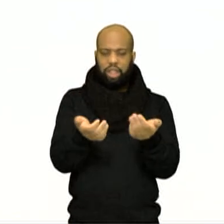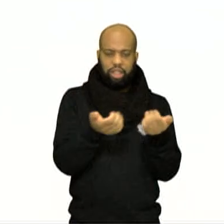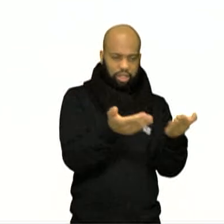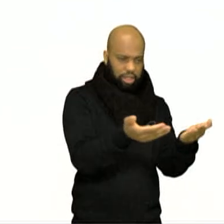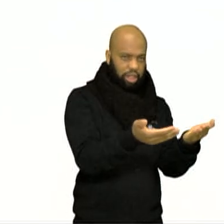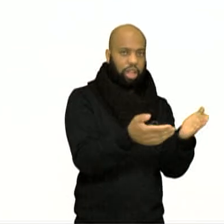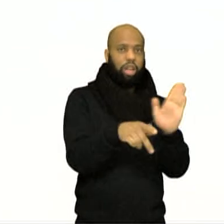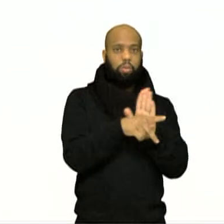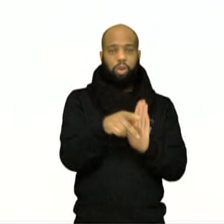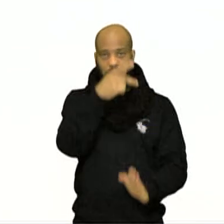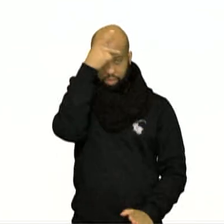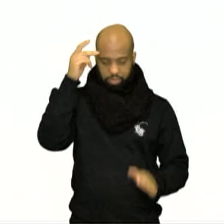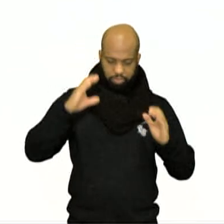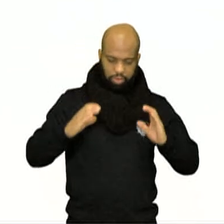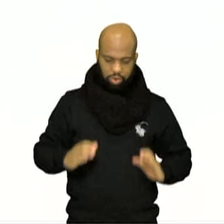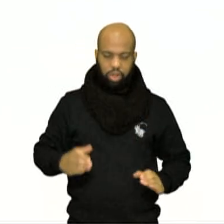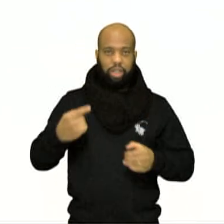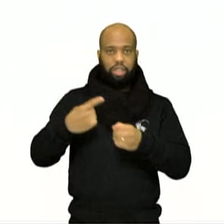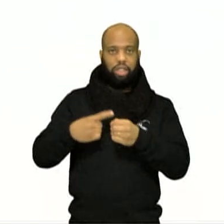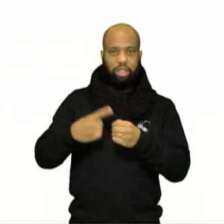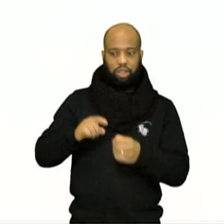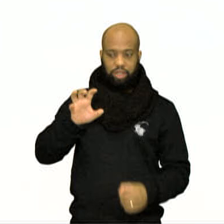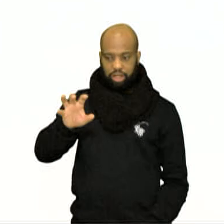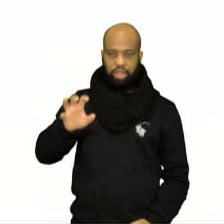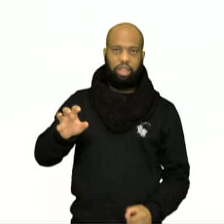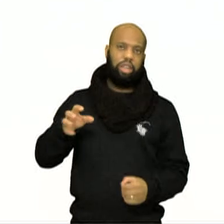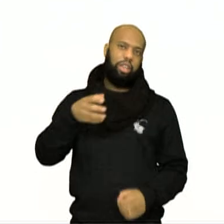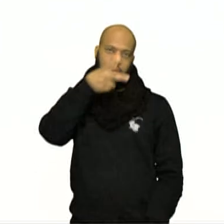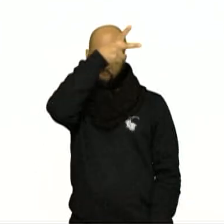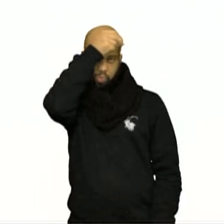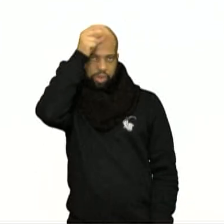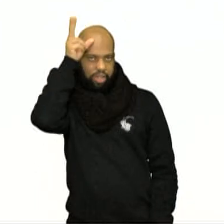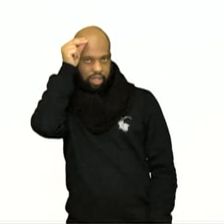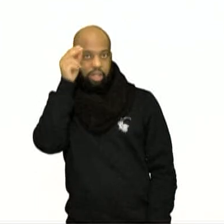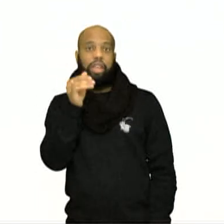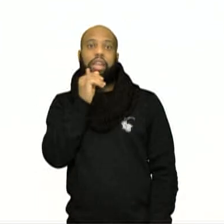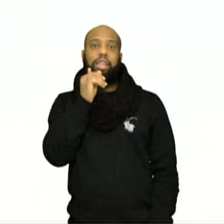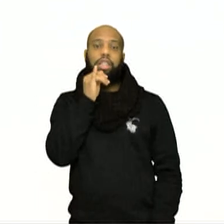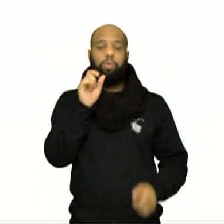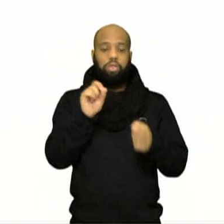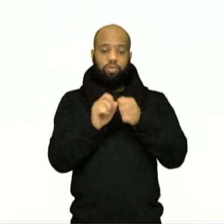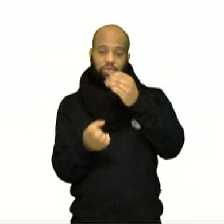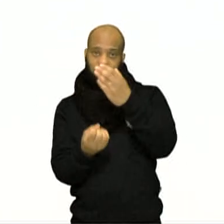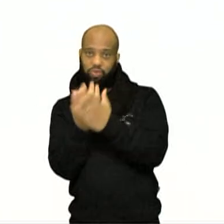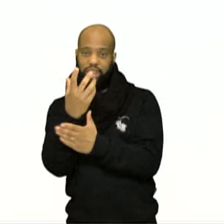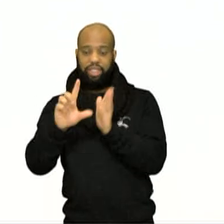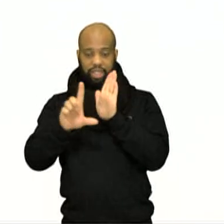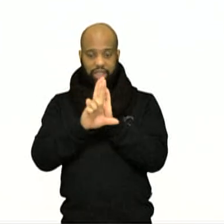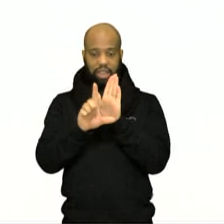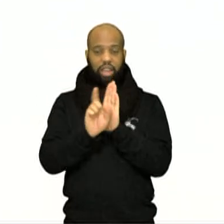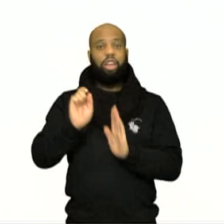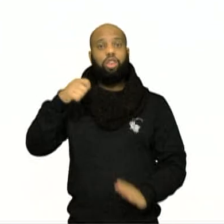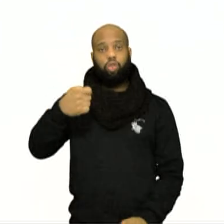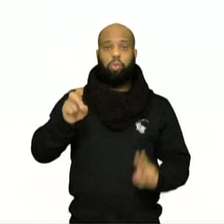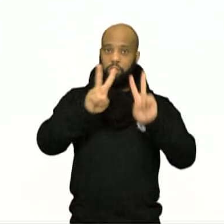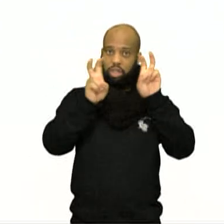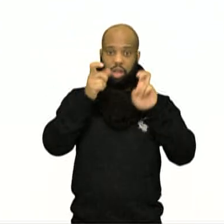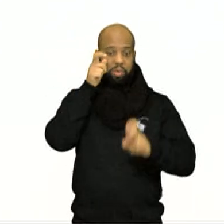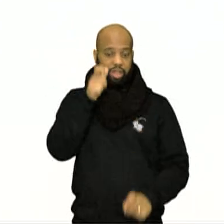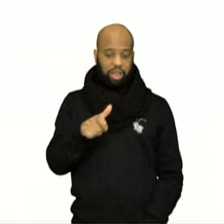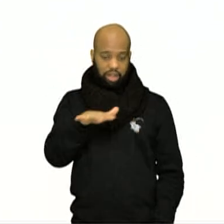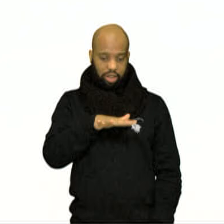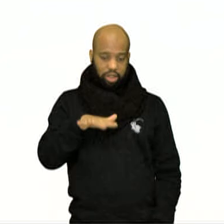disponibilizar para os cidadãos daquele município, como, por exemplo, legislar sobre assuntos de interesse local, instituir